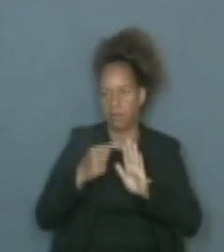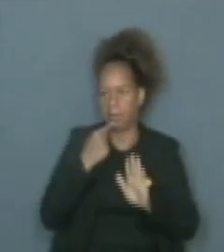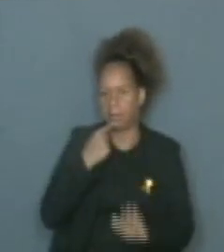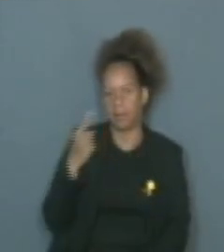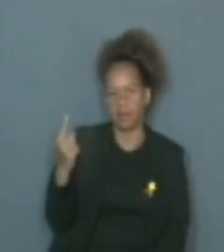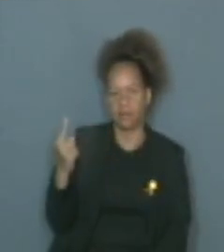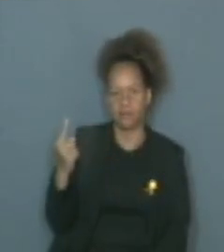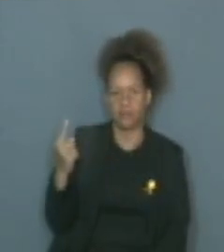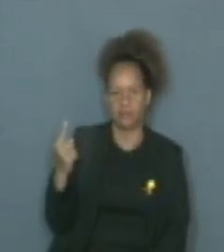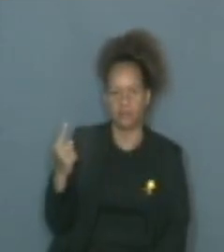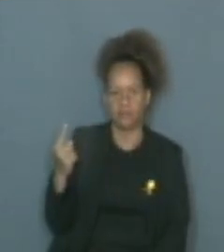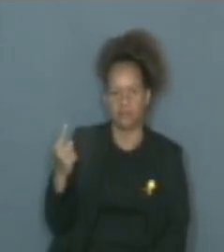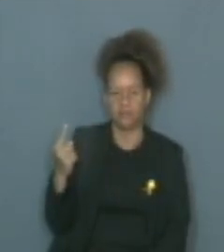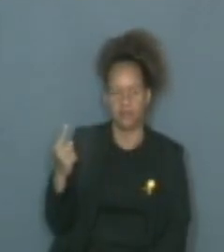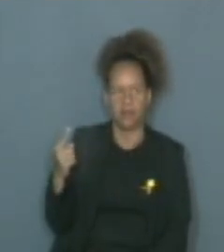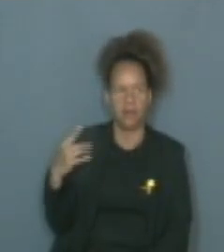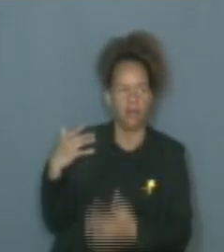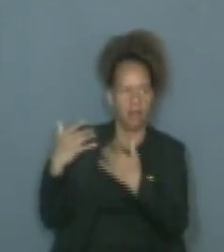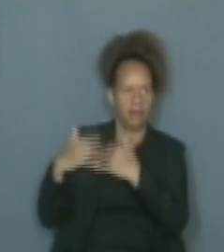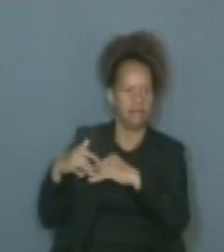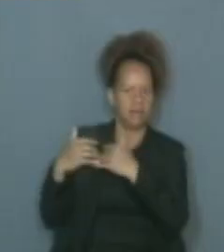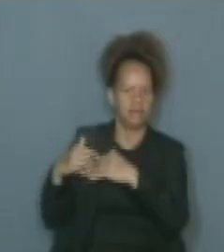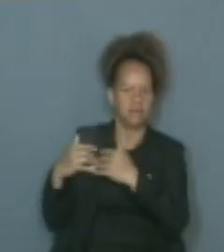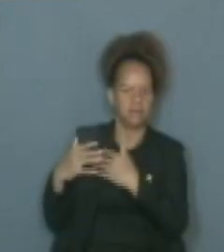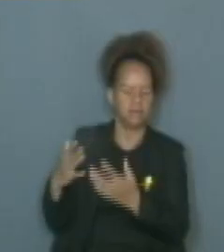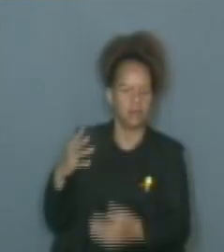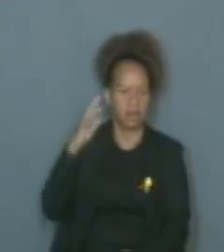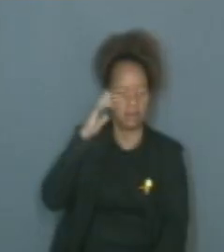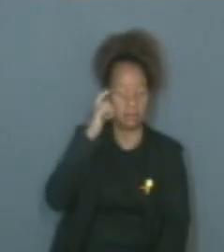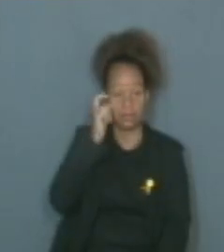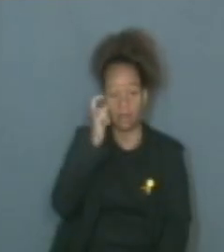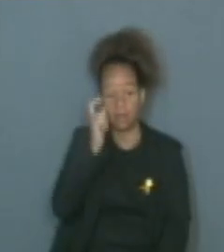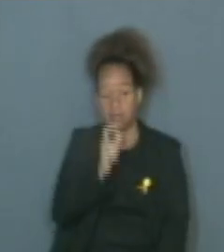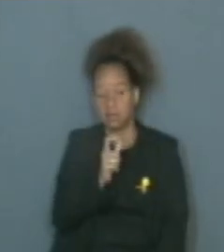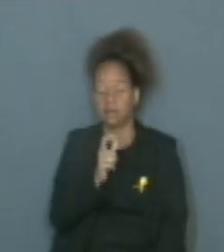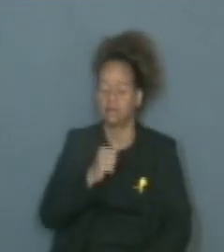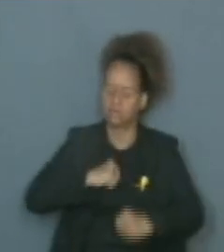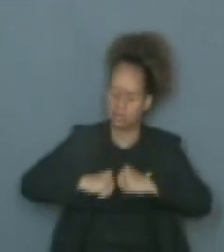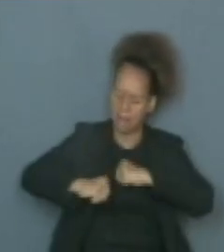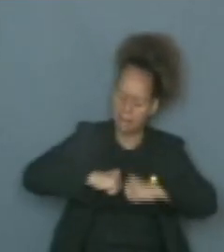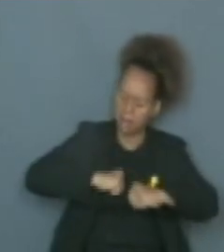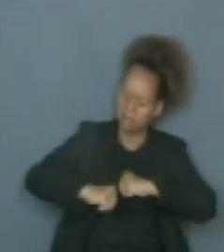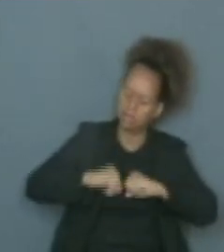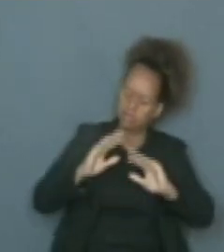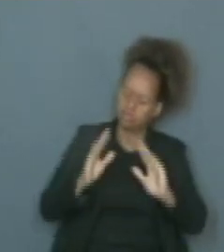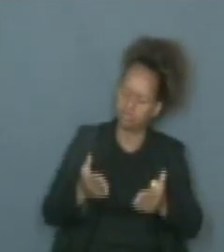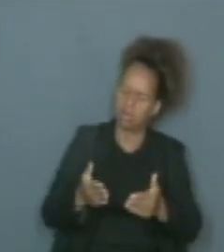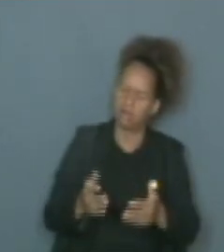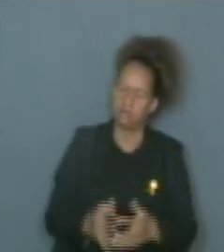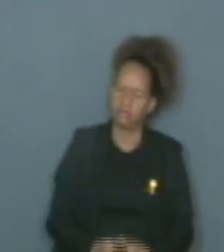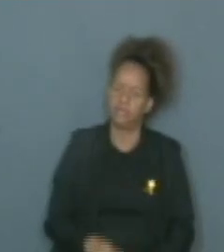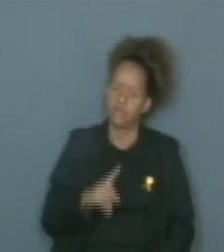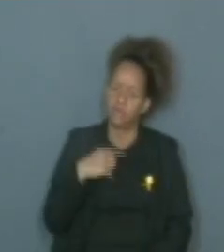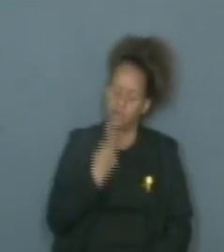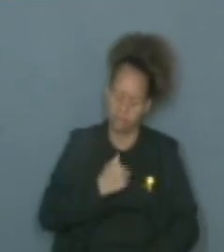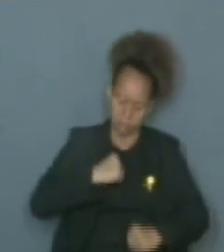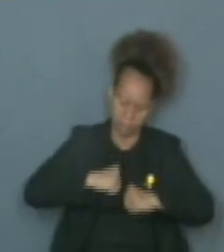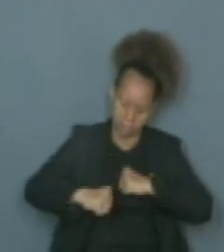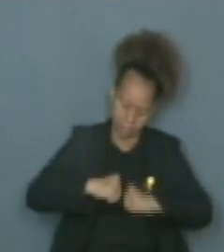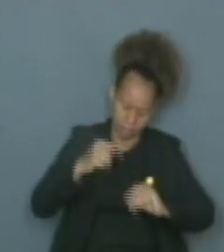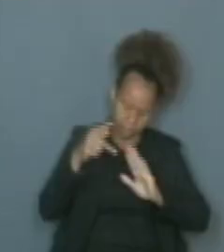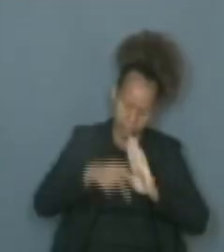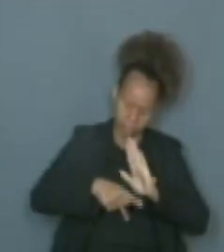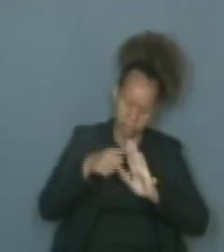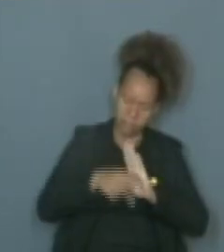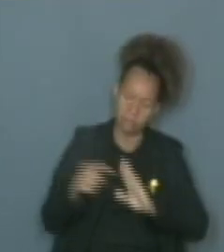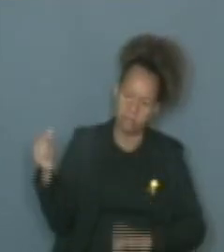desse, minha gente, pare para refletir. E é interessante que a gente debateu exatamente isso. Nós debatemos o projeto